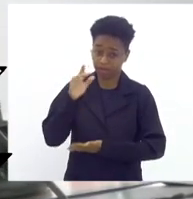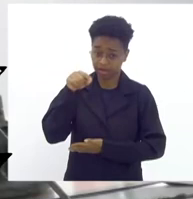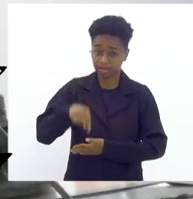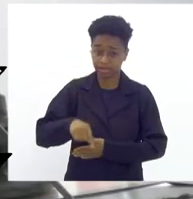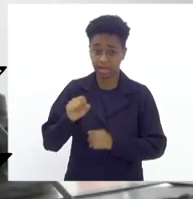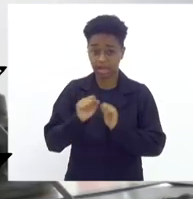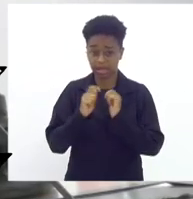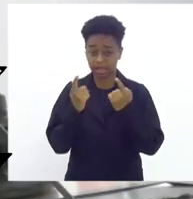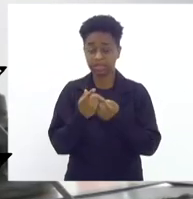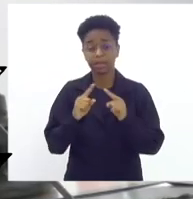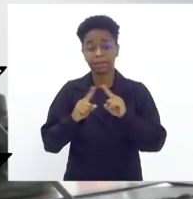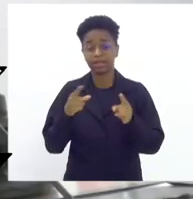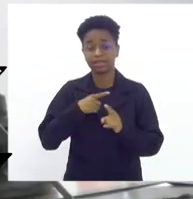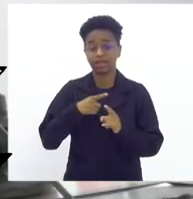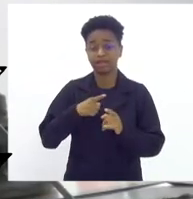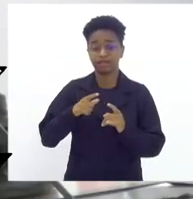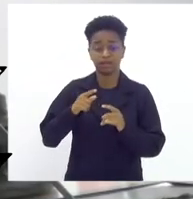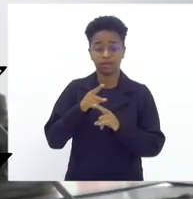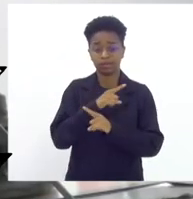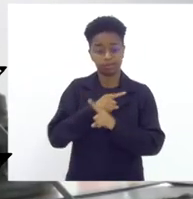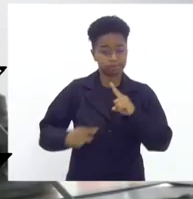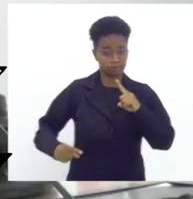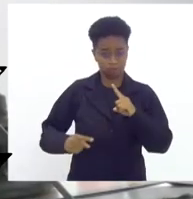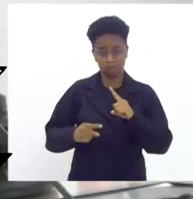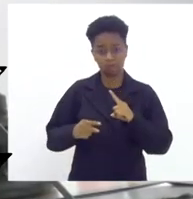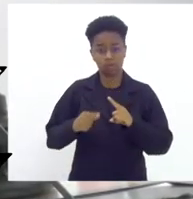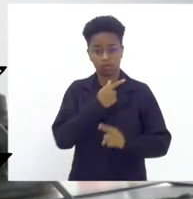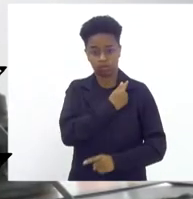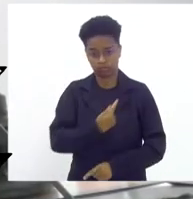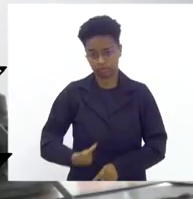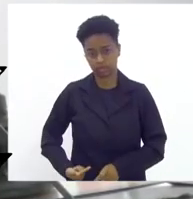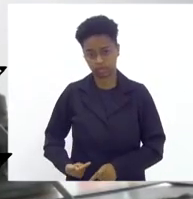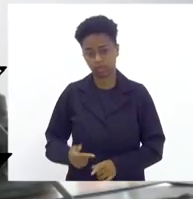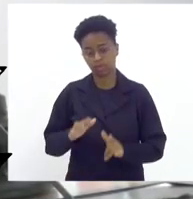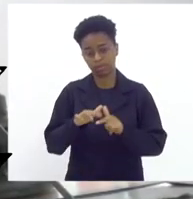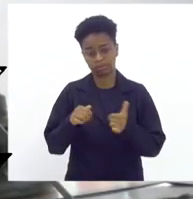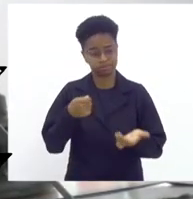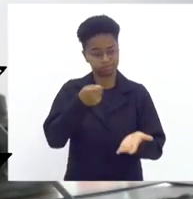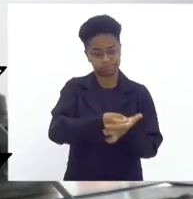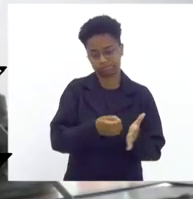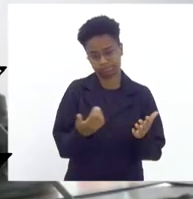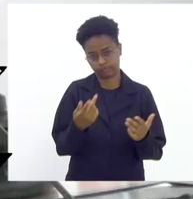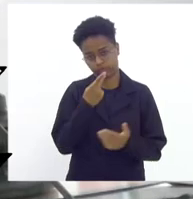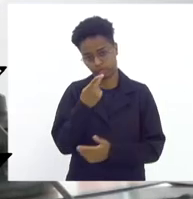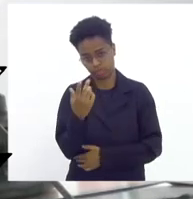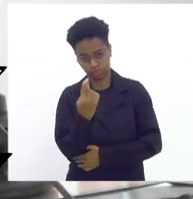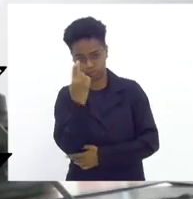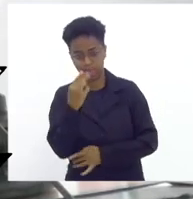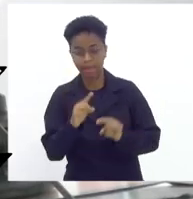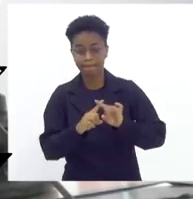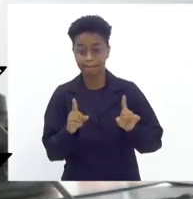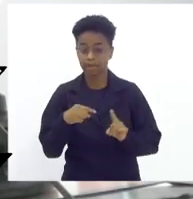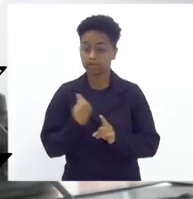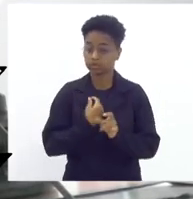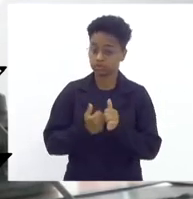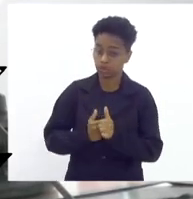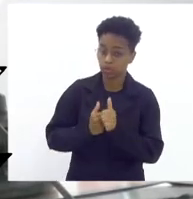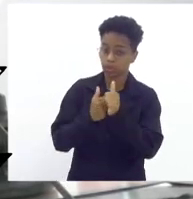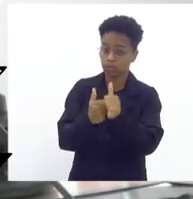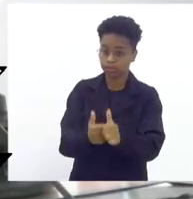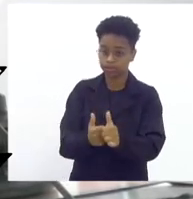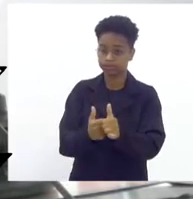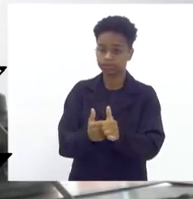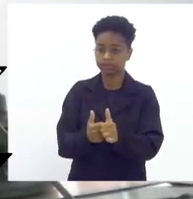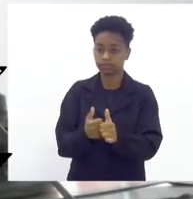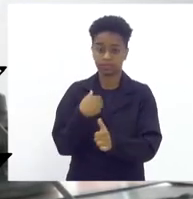teve veto na fonte de custeio pelo Governador Mas apesar disso a gente está acompanhando eu tô vendo aquele